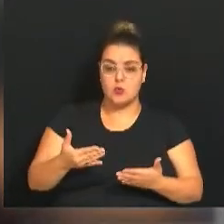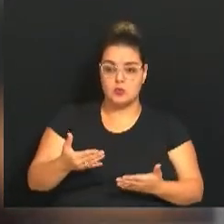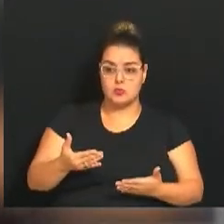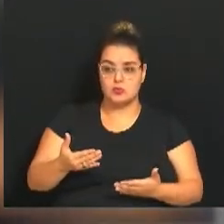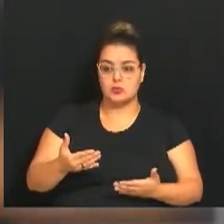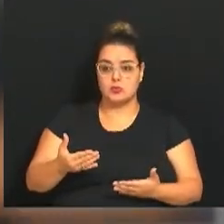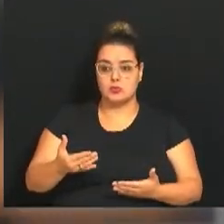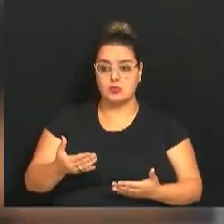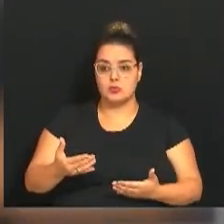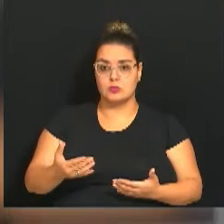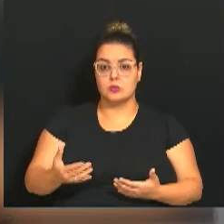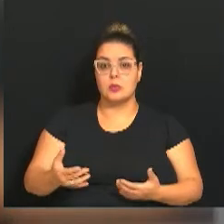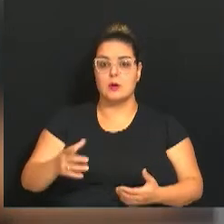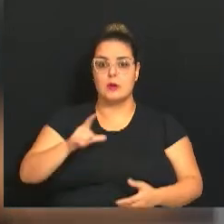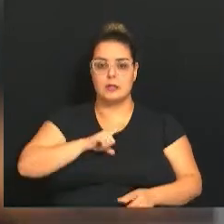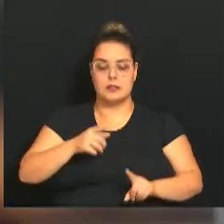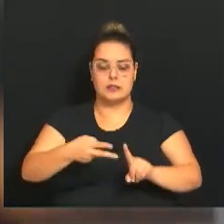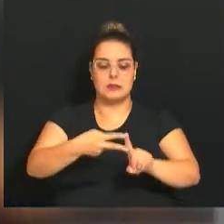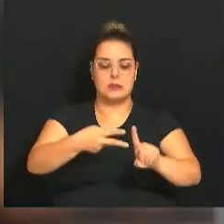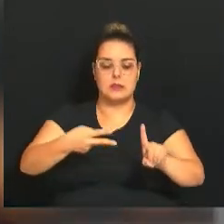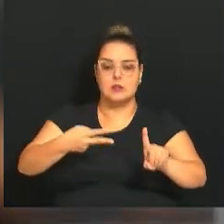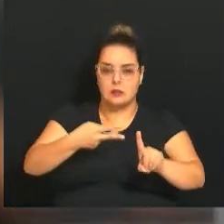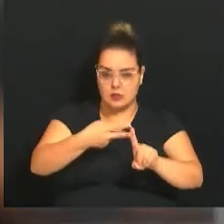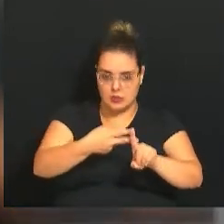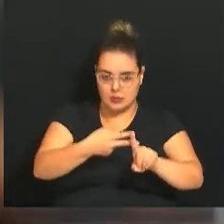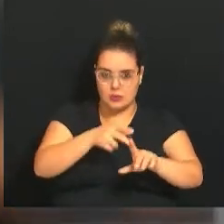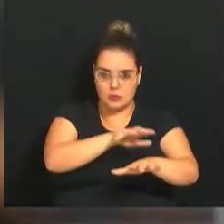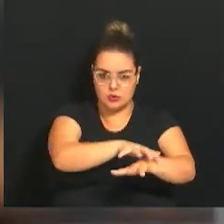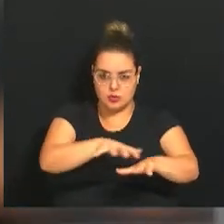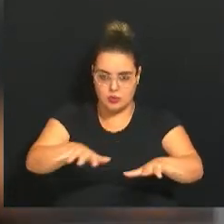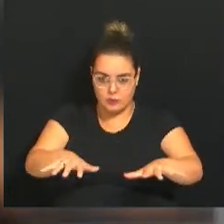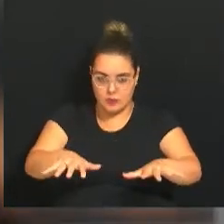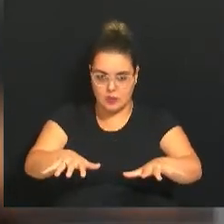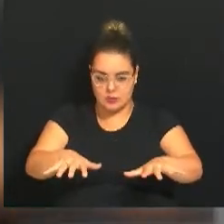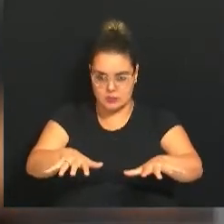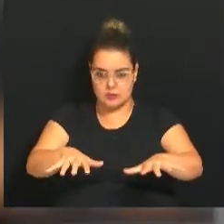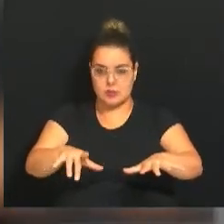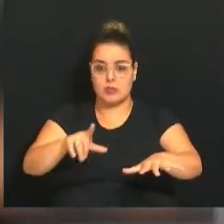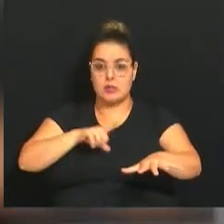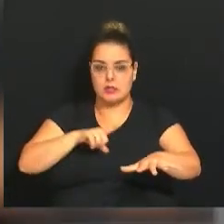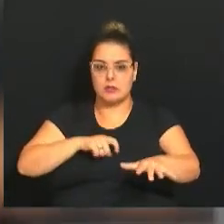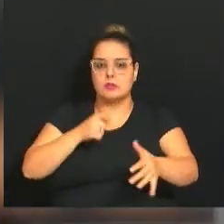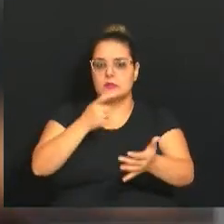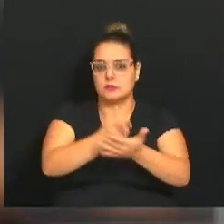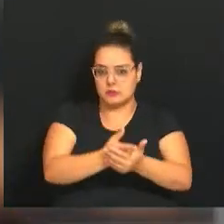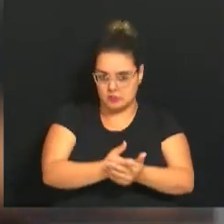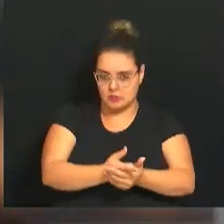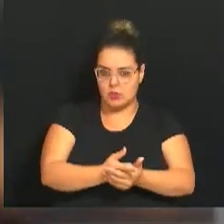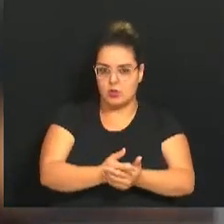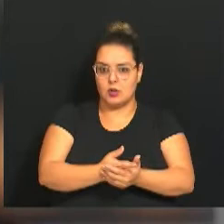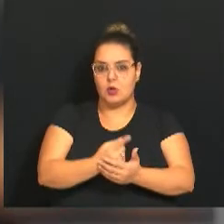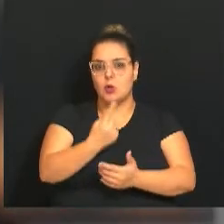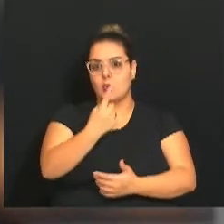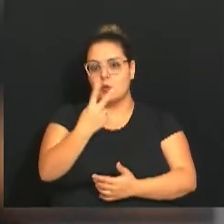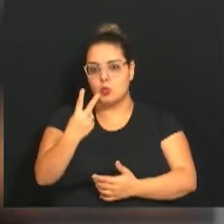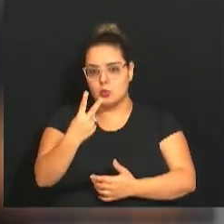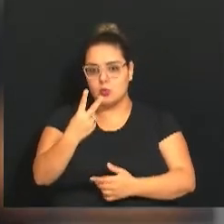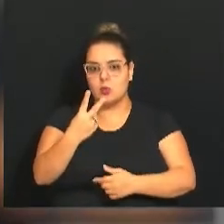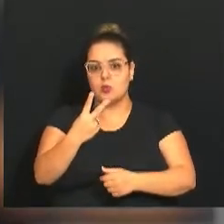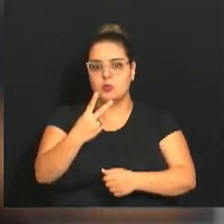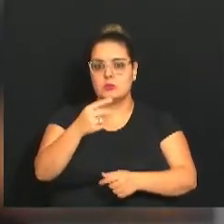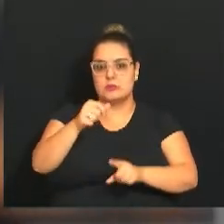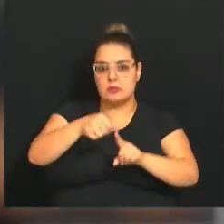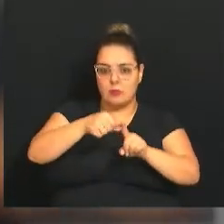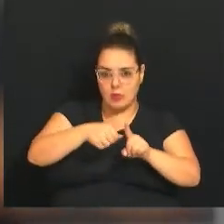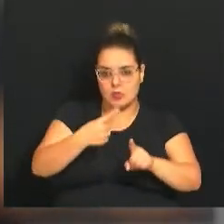do INSS passível de afastamento aquele que tem tempo de contribuição pelo menos 12 meses